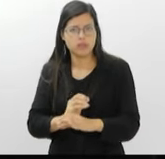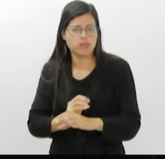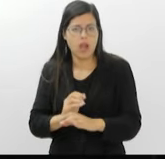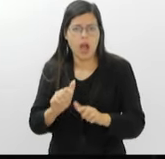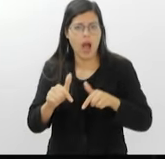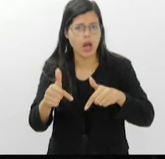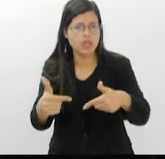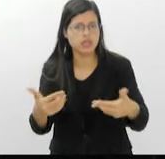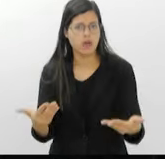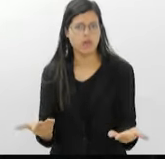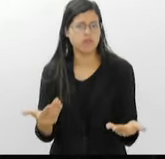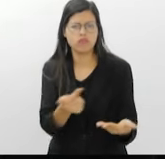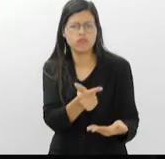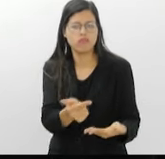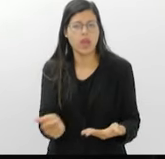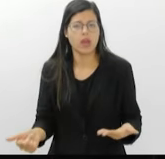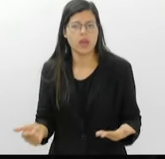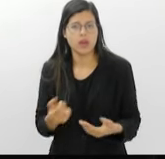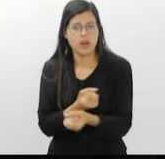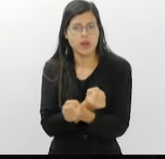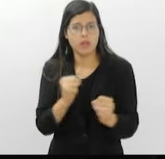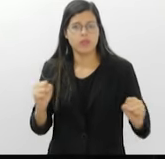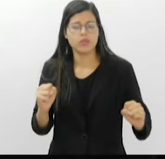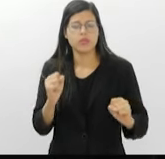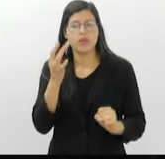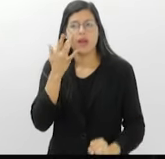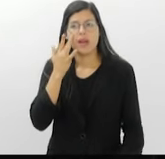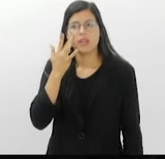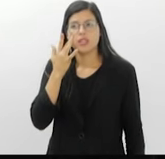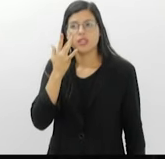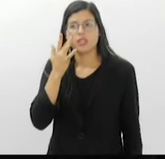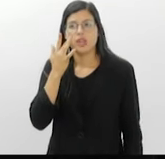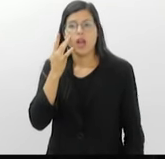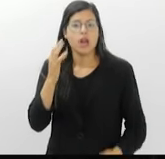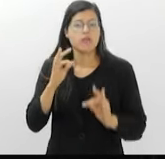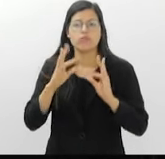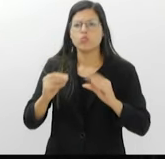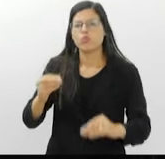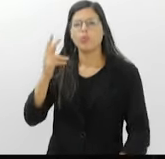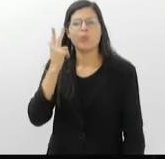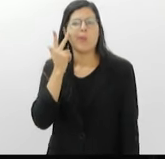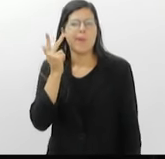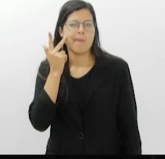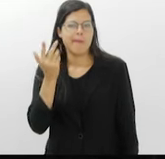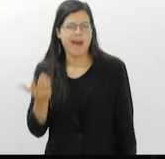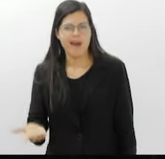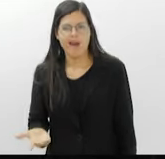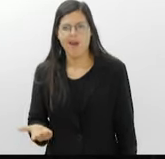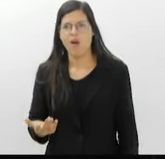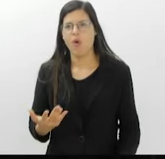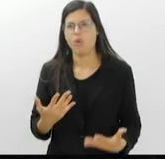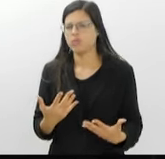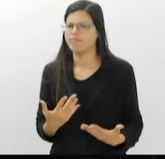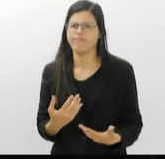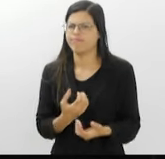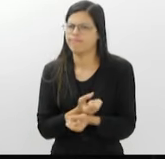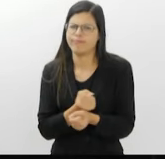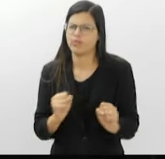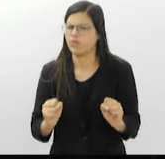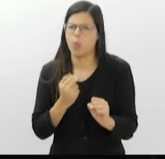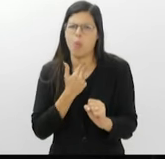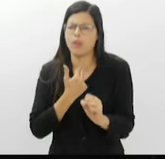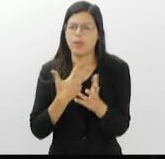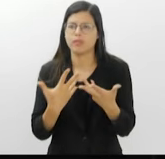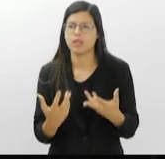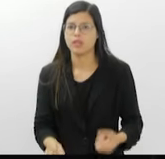Então não é possível a gente achar que agora virou, é tudo normal. Então não dá para aceitar. Hoje não